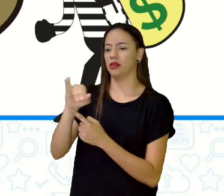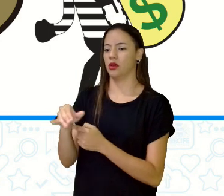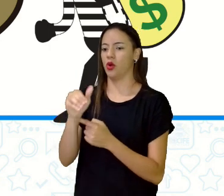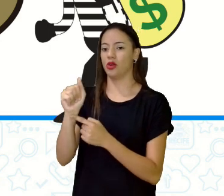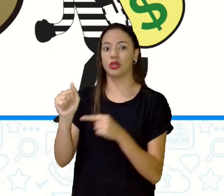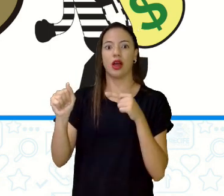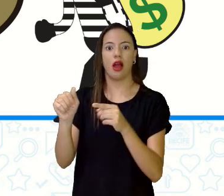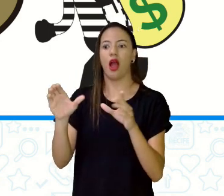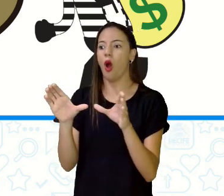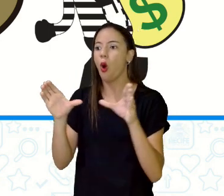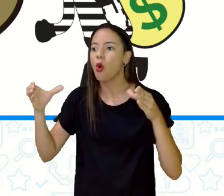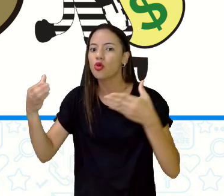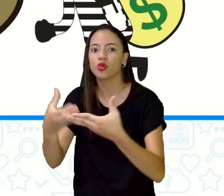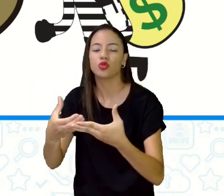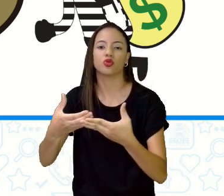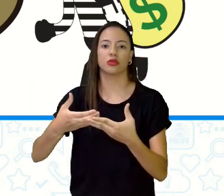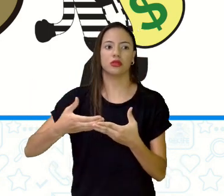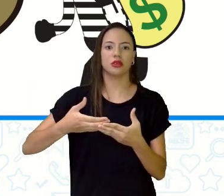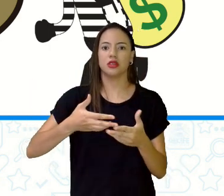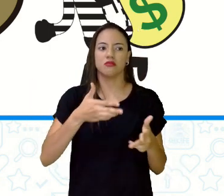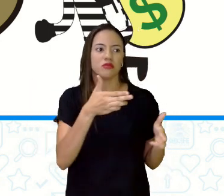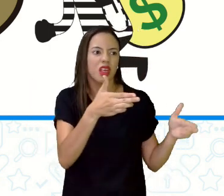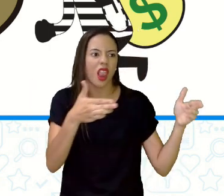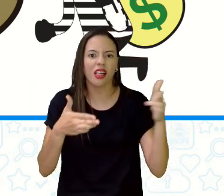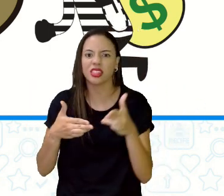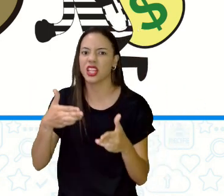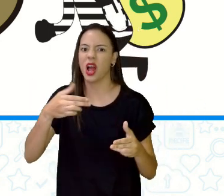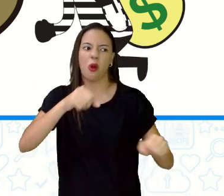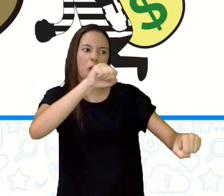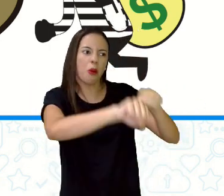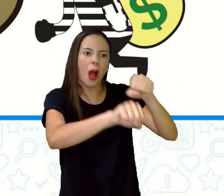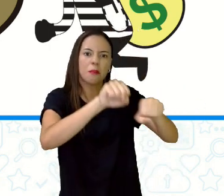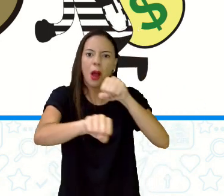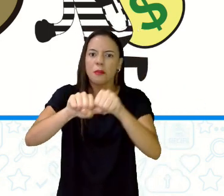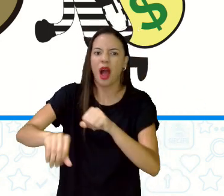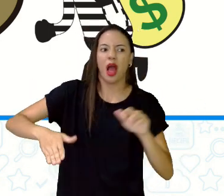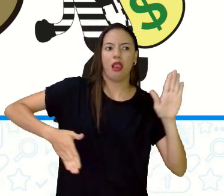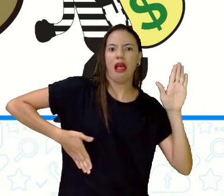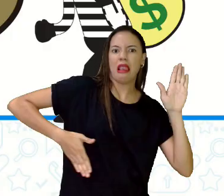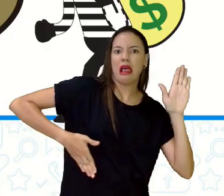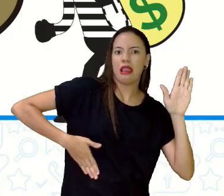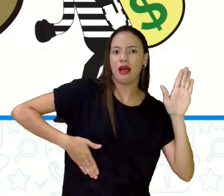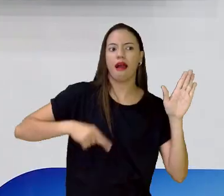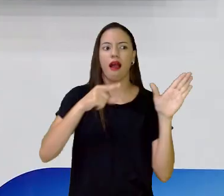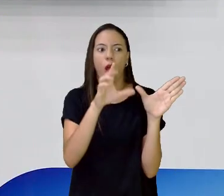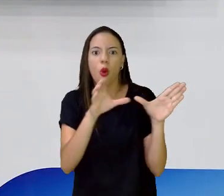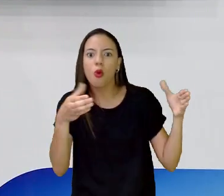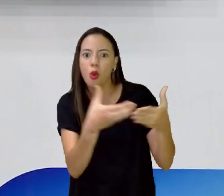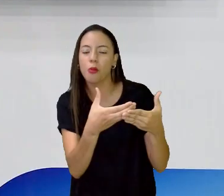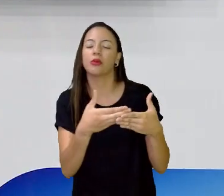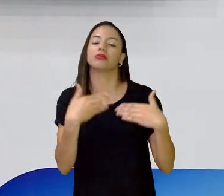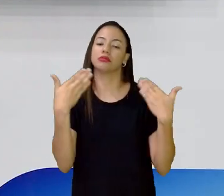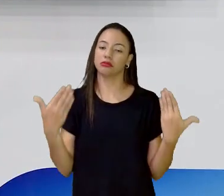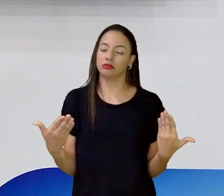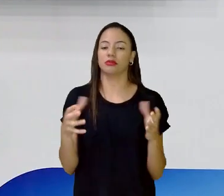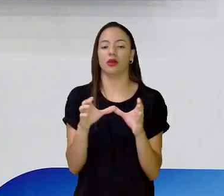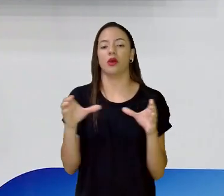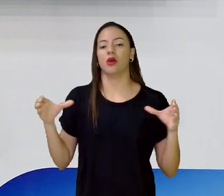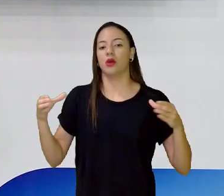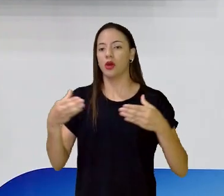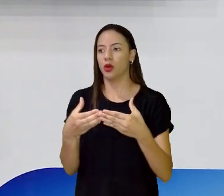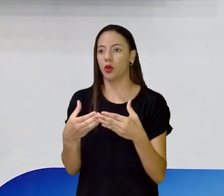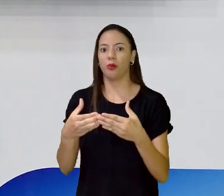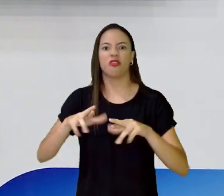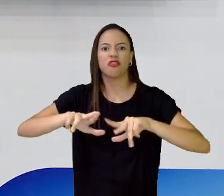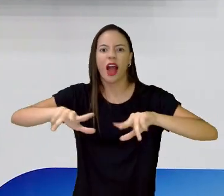de ladrões, de bandidos, de assassinos, de desordeiros, certo? Então, um conjunto,